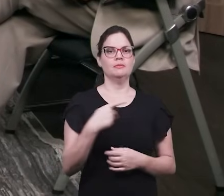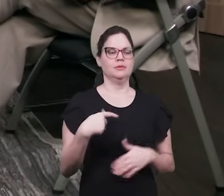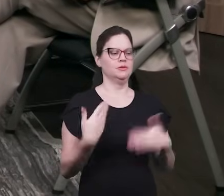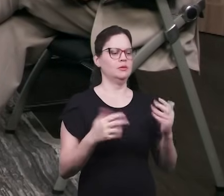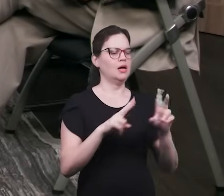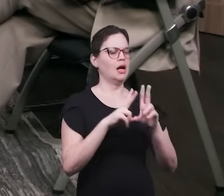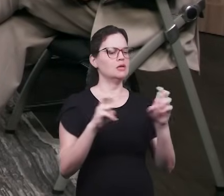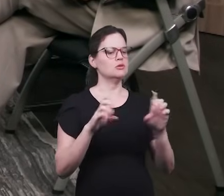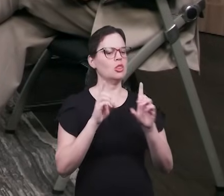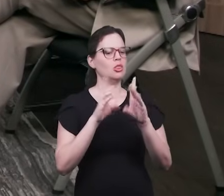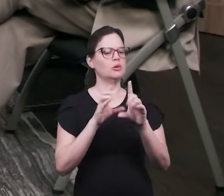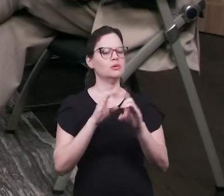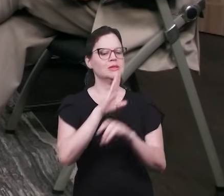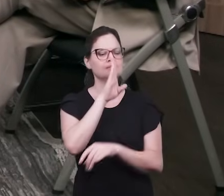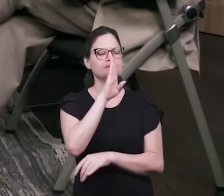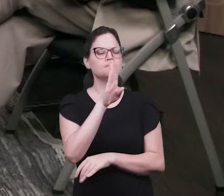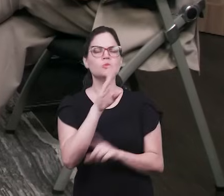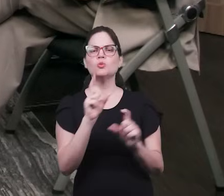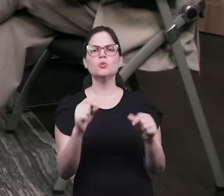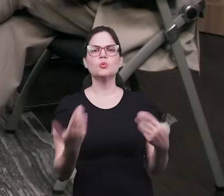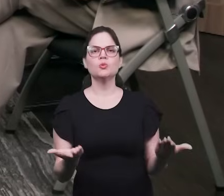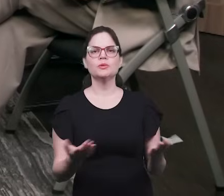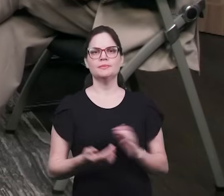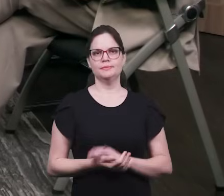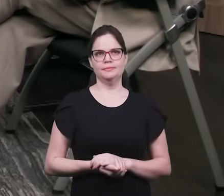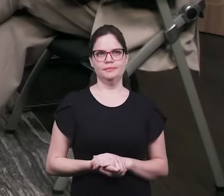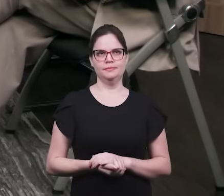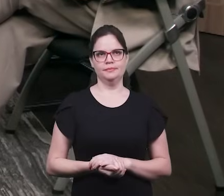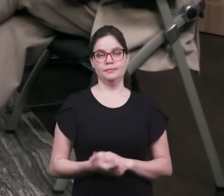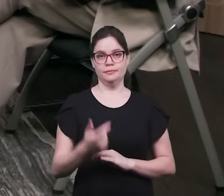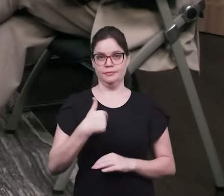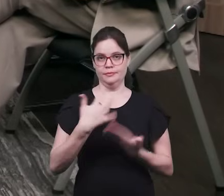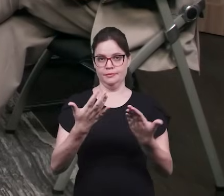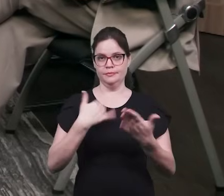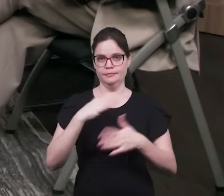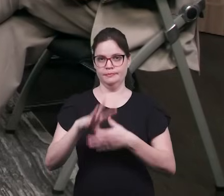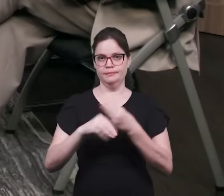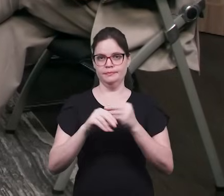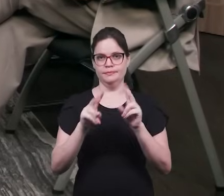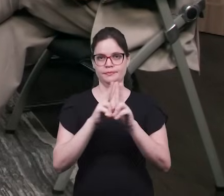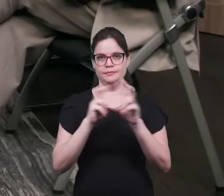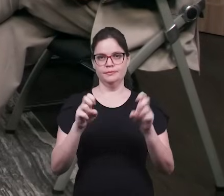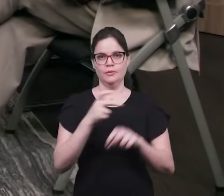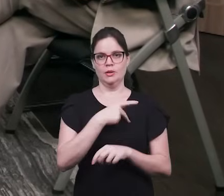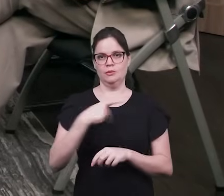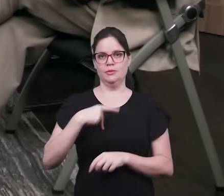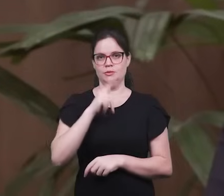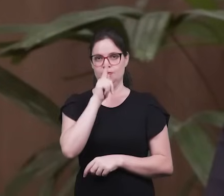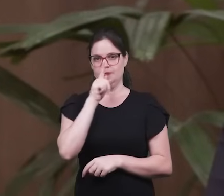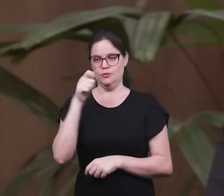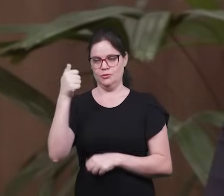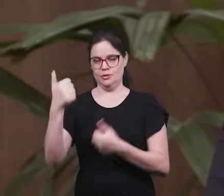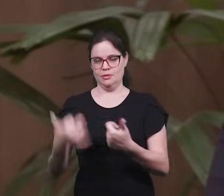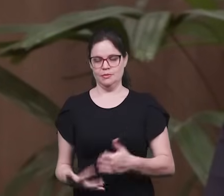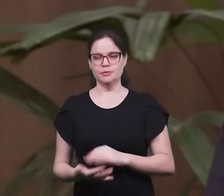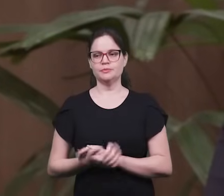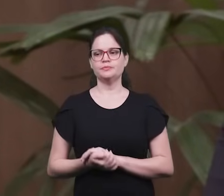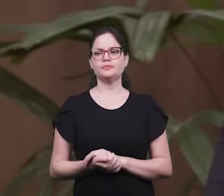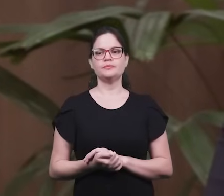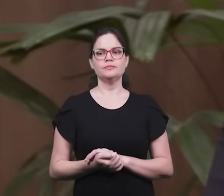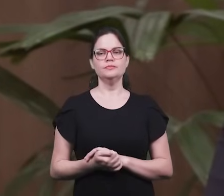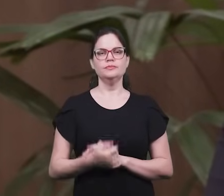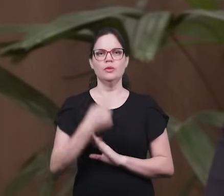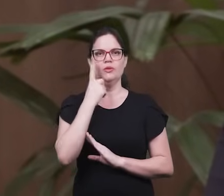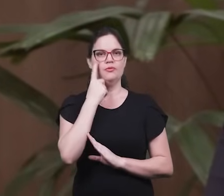doutrina de Balaão, qual a aplicação que nós podemos fazer? Eu queria fazer uma colocação baseada numa fala do pastor Gilson, porque veja